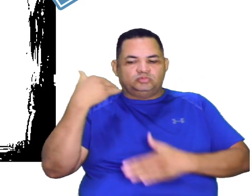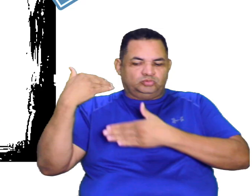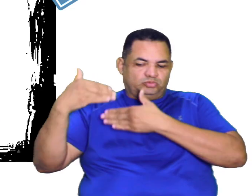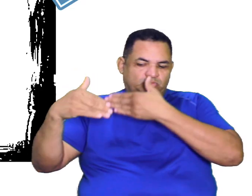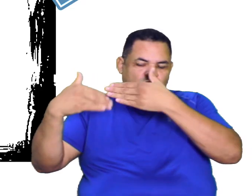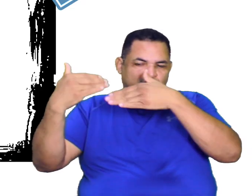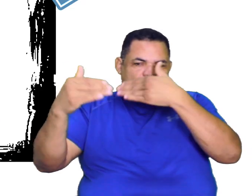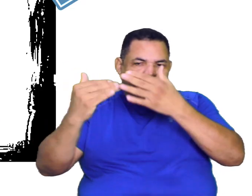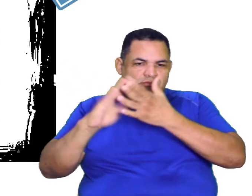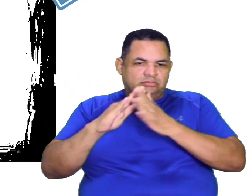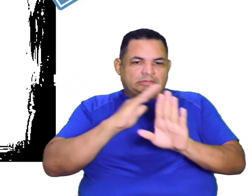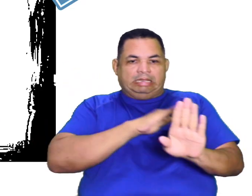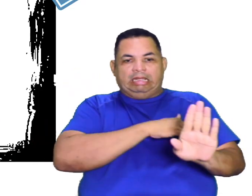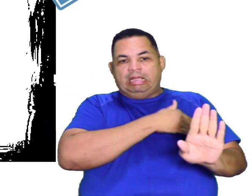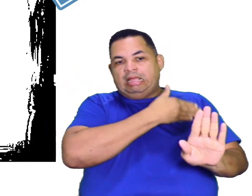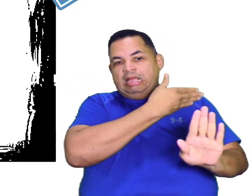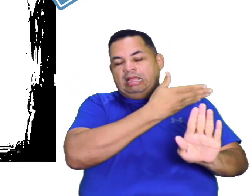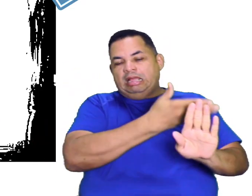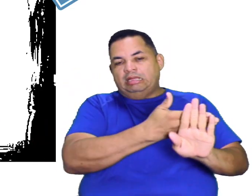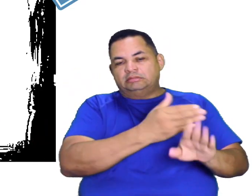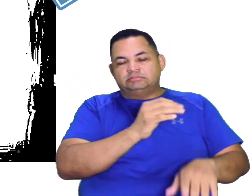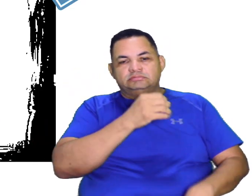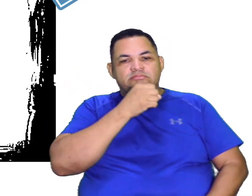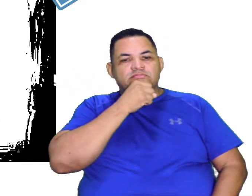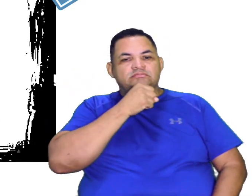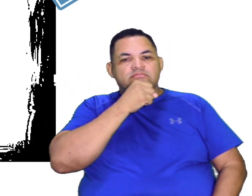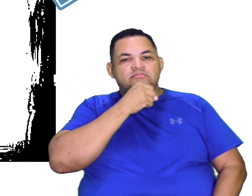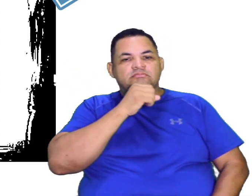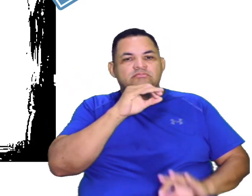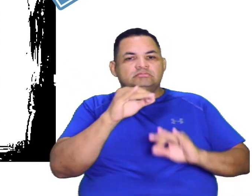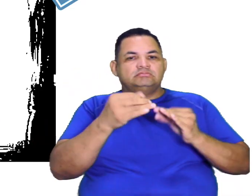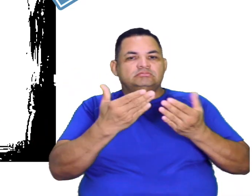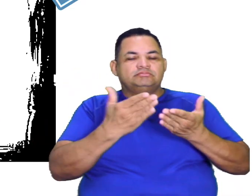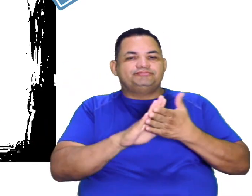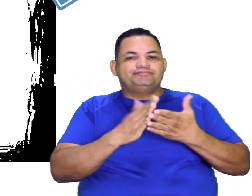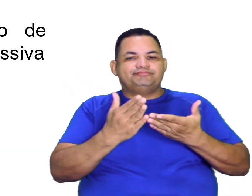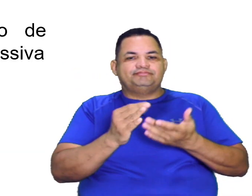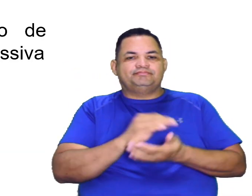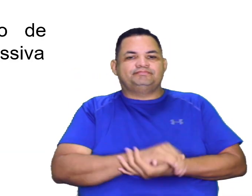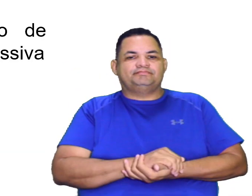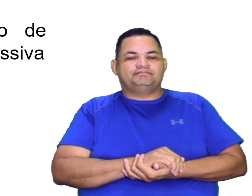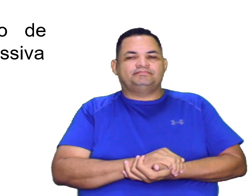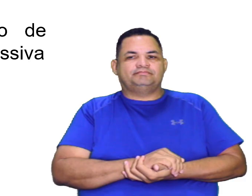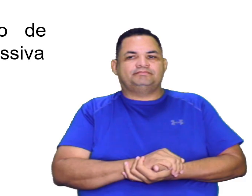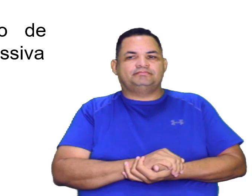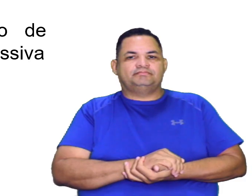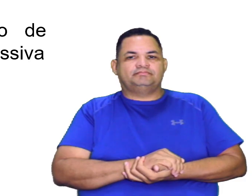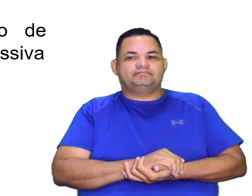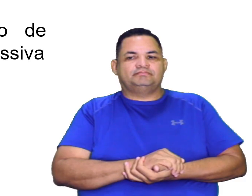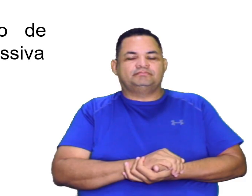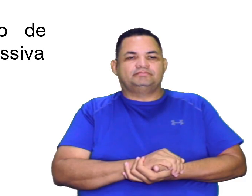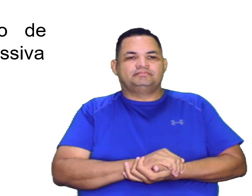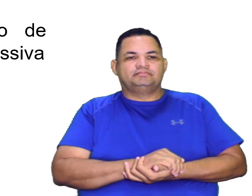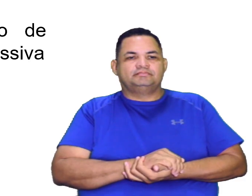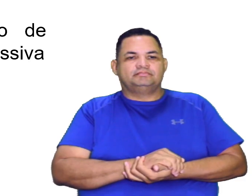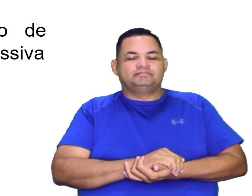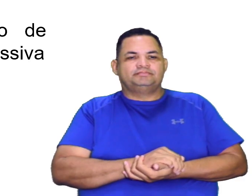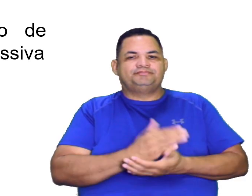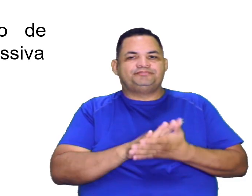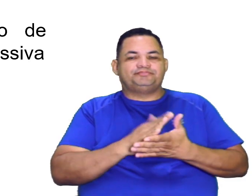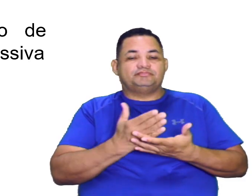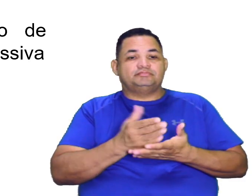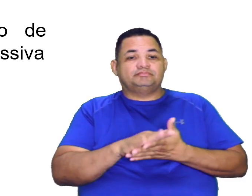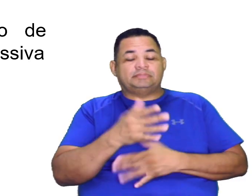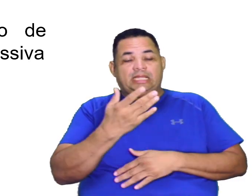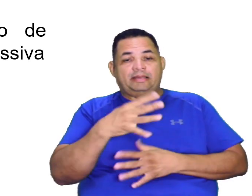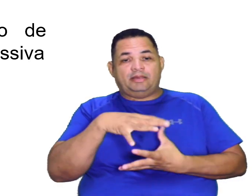tenho um xodó por essa temática e é o envelhecimento e atividade física. E aí a gente observa que o idoso